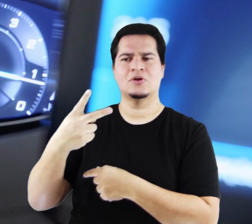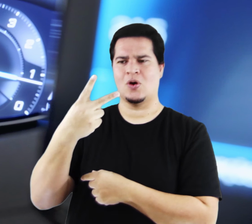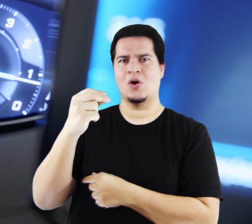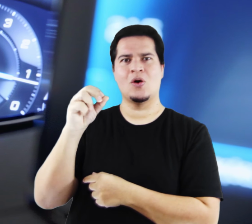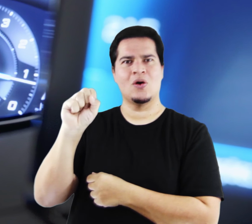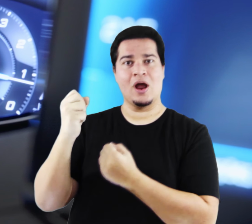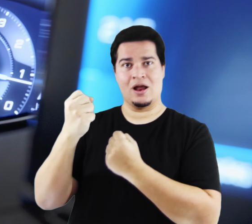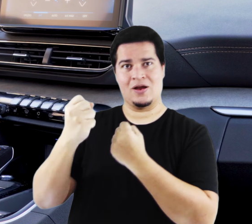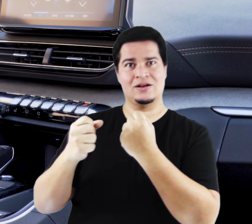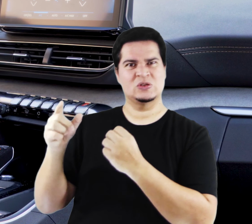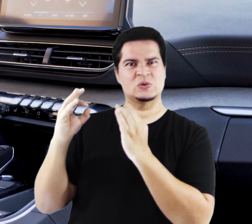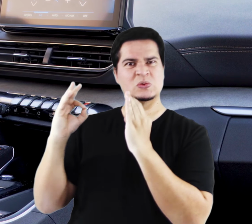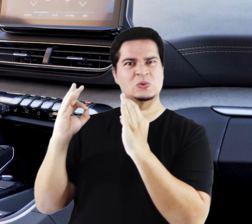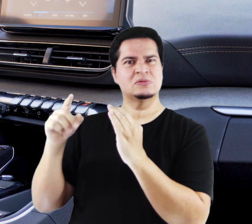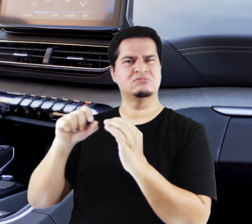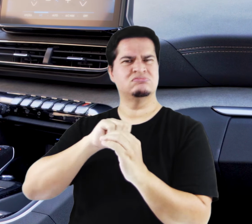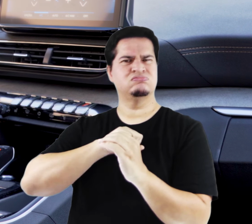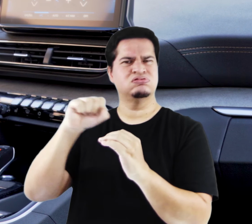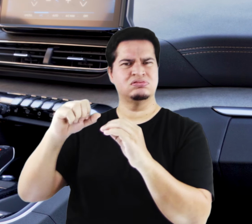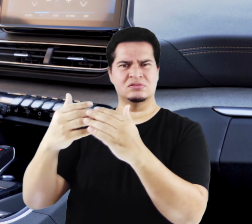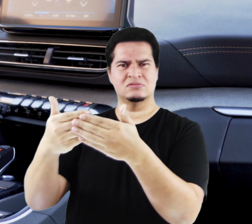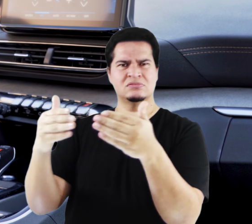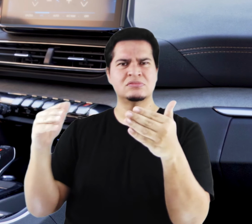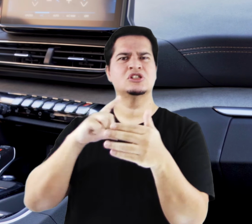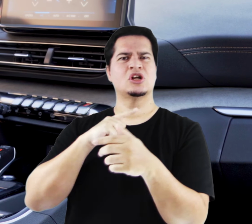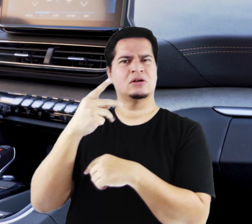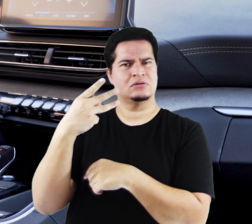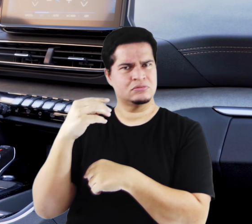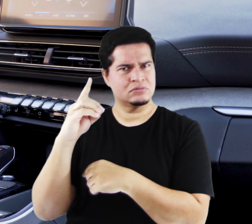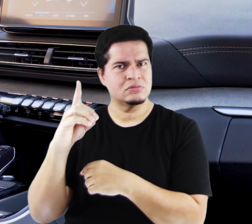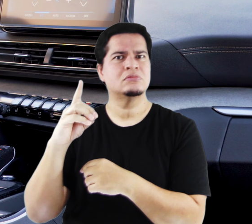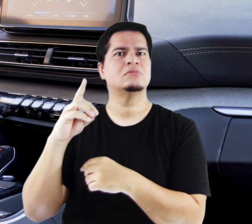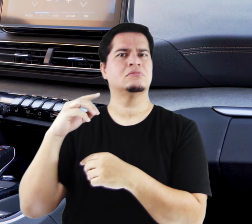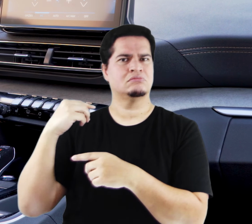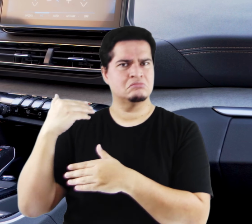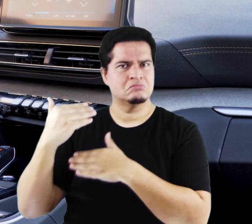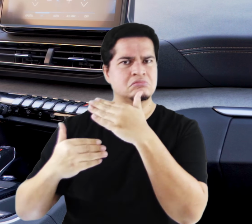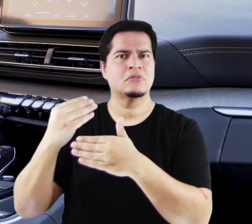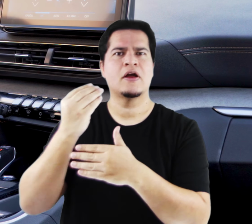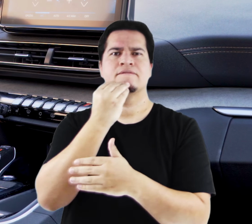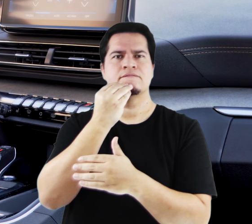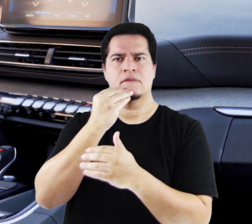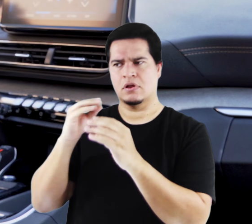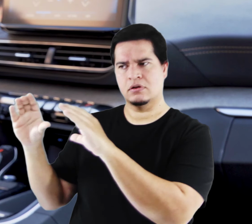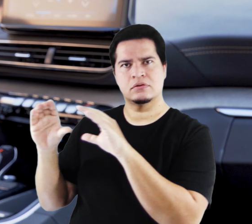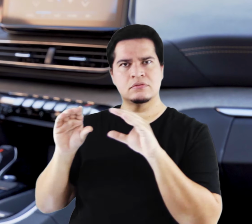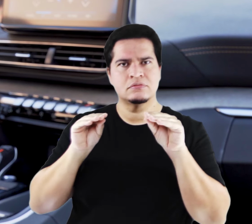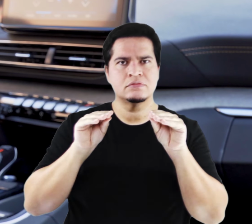painel 3D, né? Tudo bem, o 208 chegou depois, mas vamos lá, né? Acho que já poderiam ter introduzido no